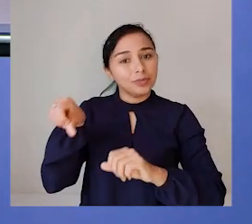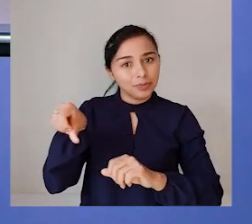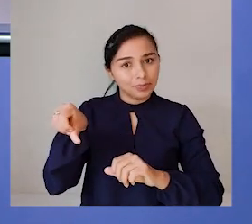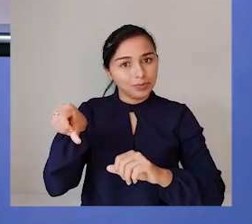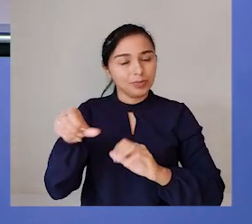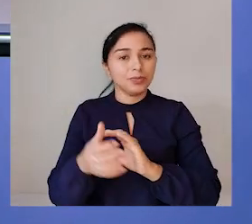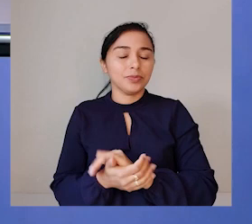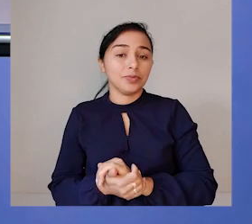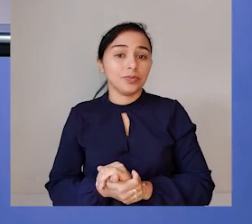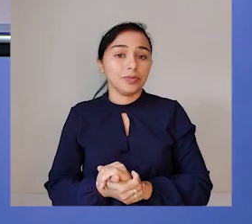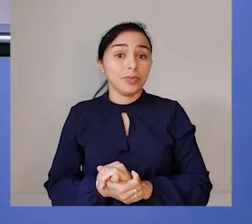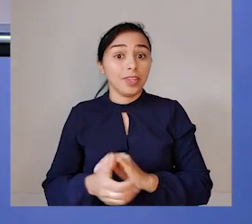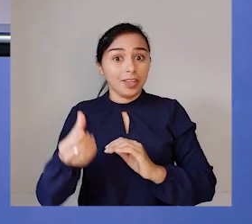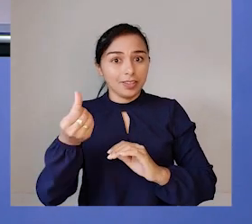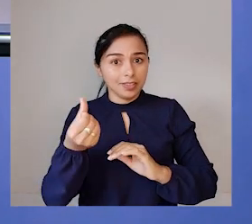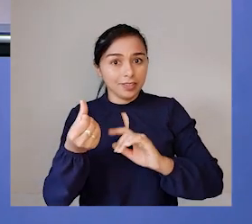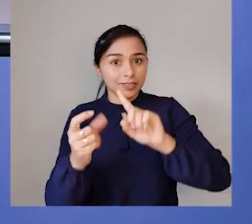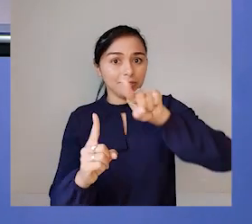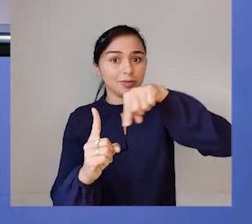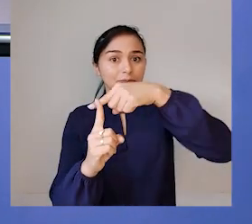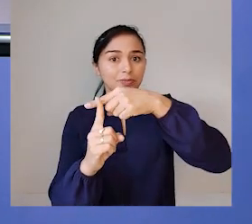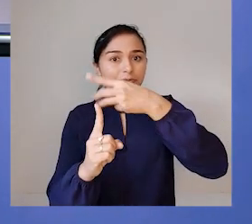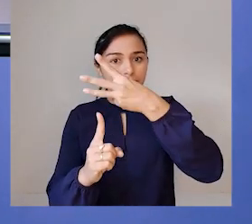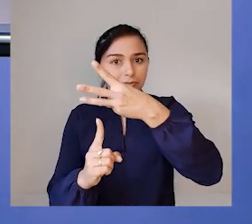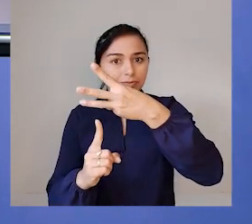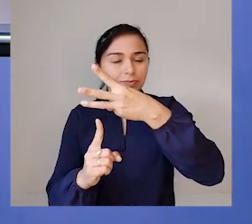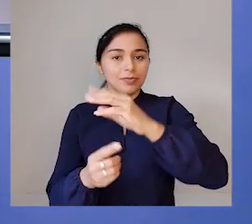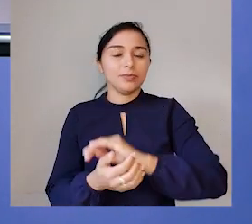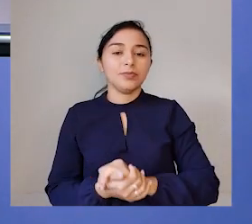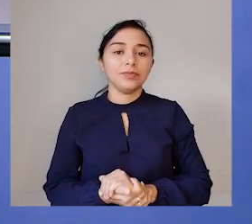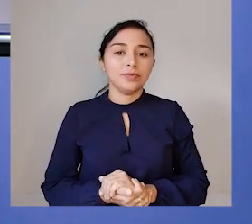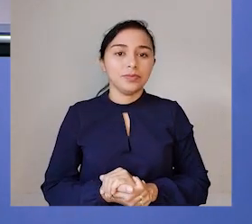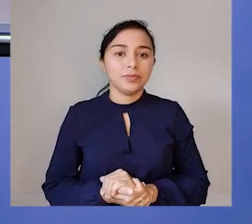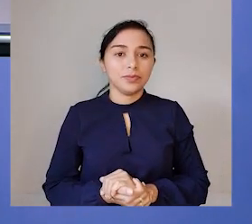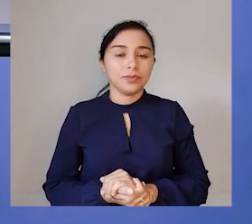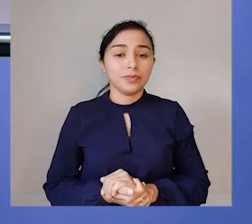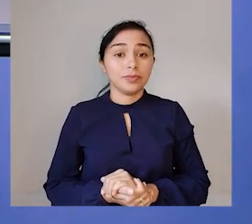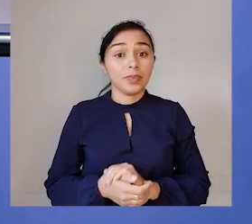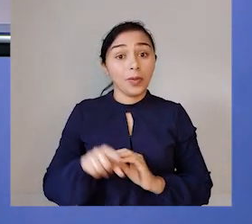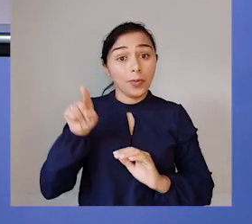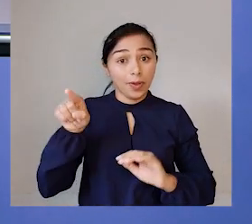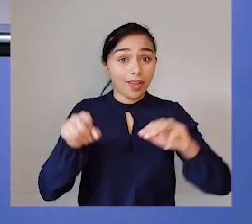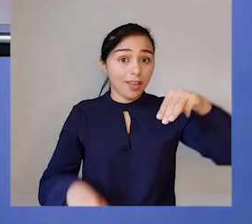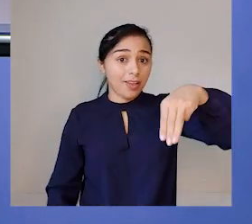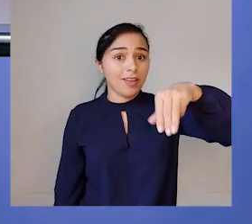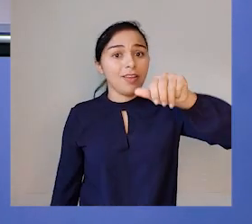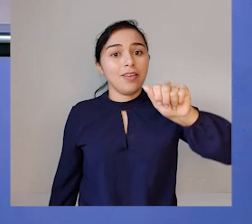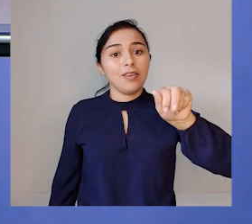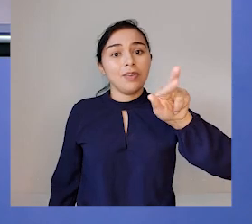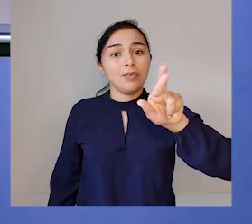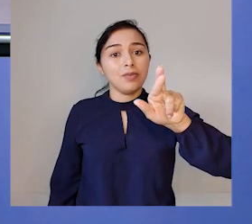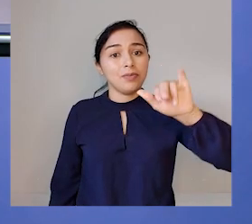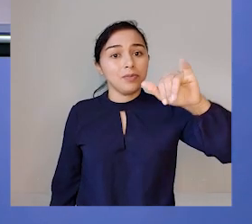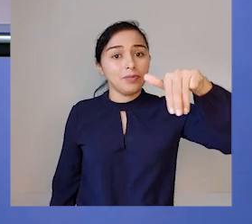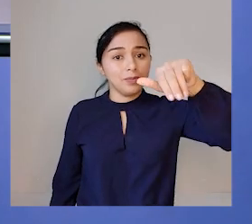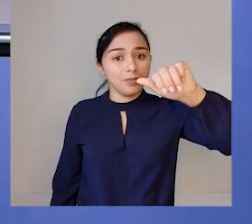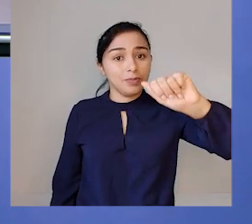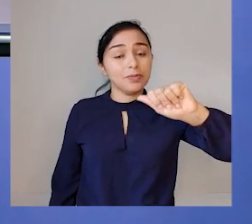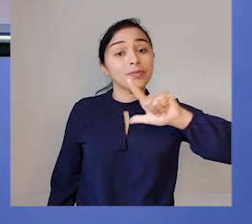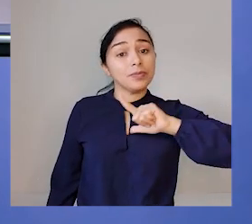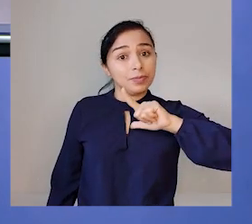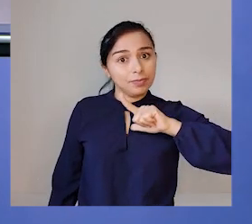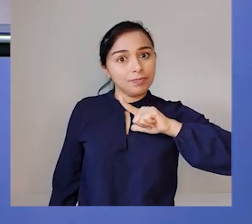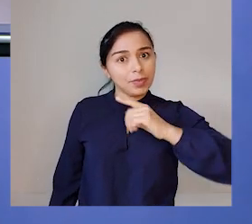mais 3. Nesse caso aqui, a Mariana, que tem mais carrinhos, ela tem